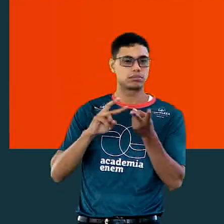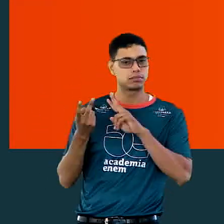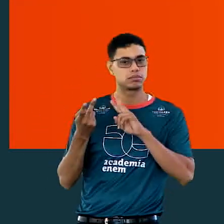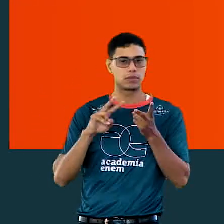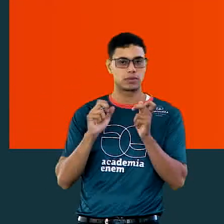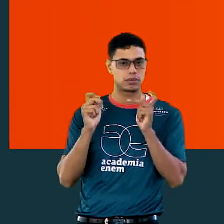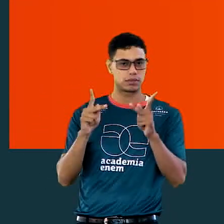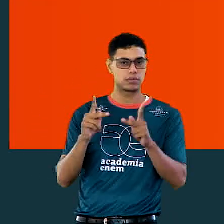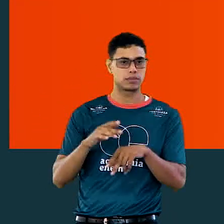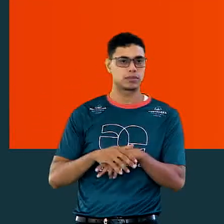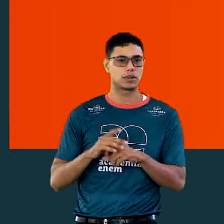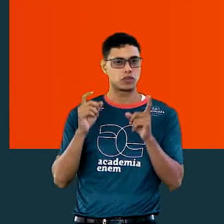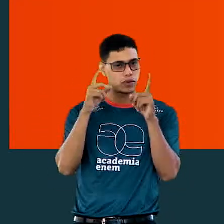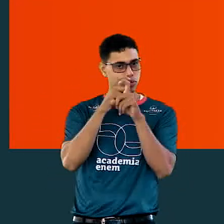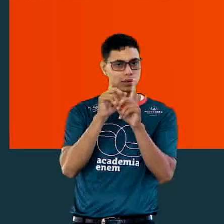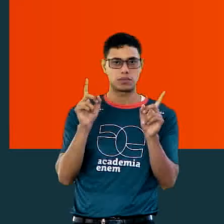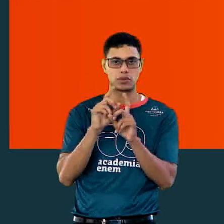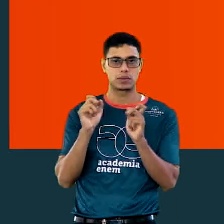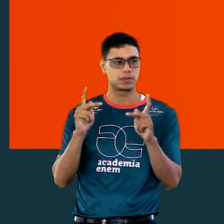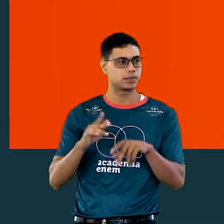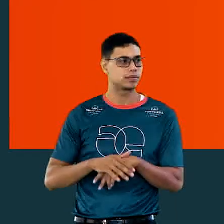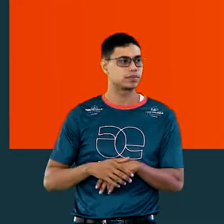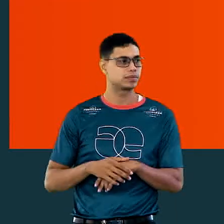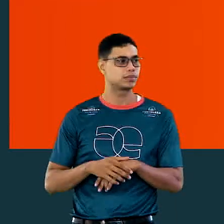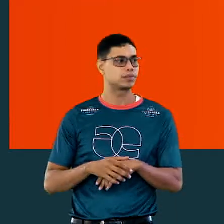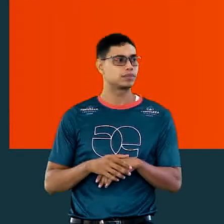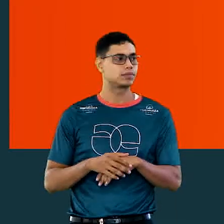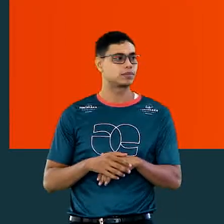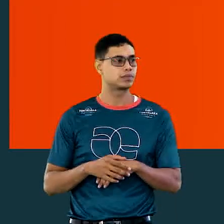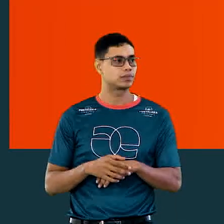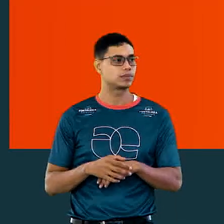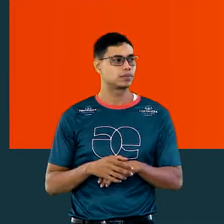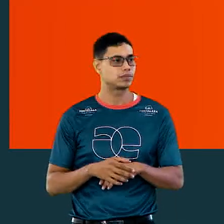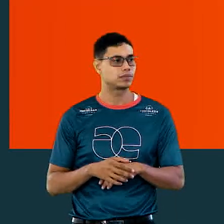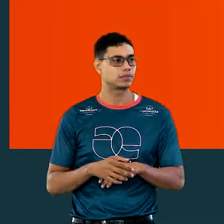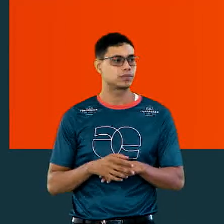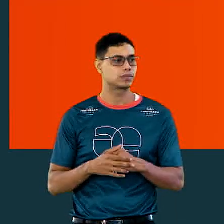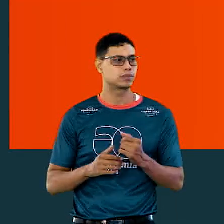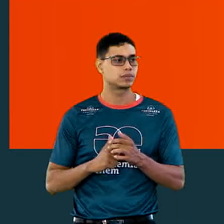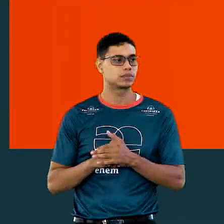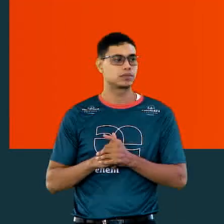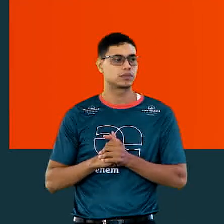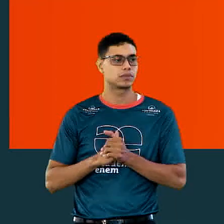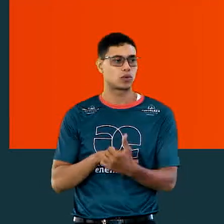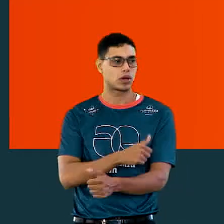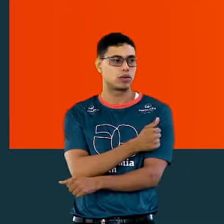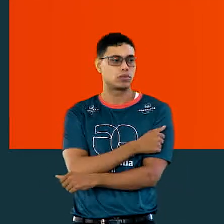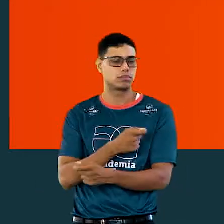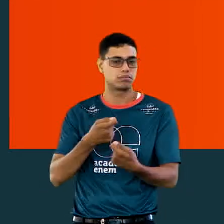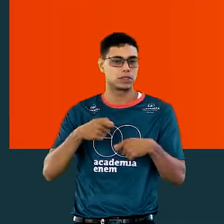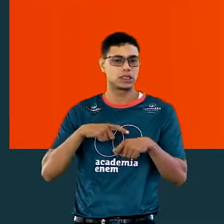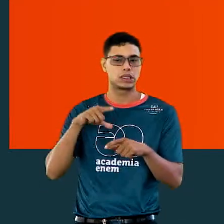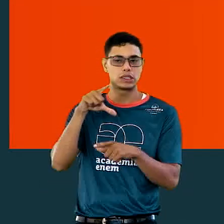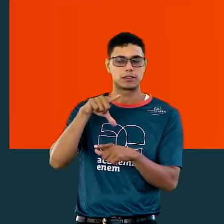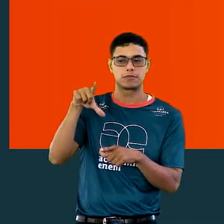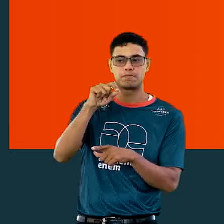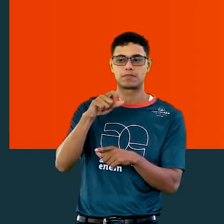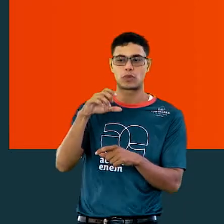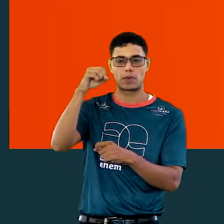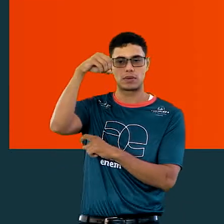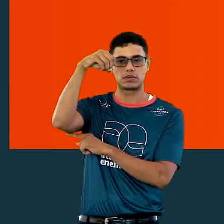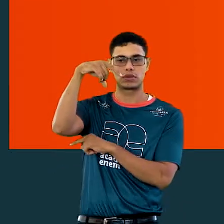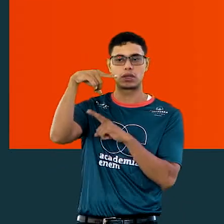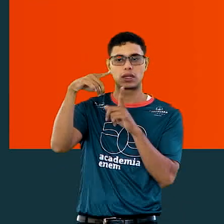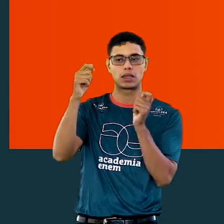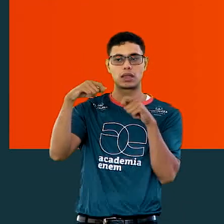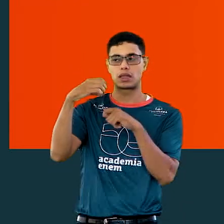Viu? Complicado? Não, vamos lá. Então, um estudante precisa selecionar uma lâmpada que forneça o